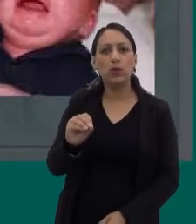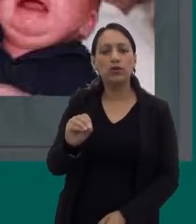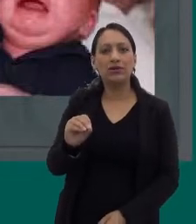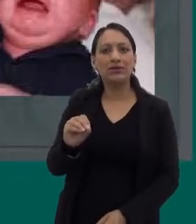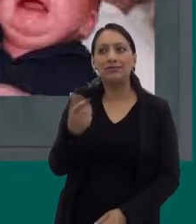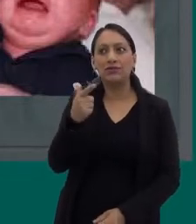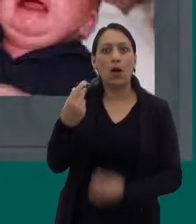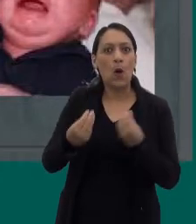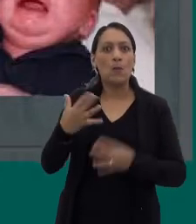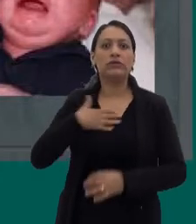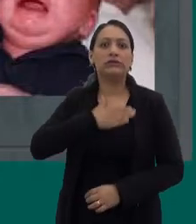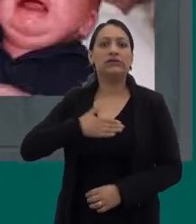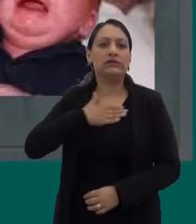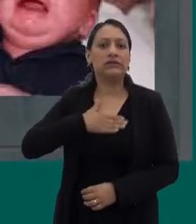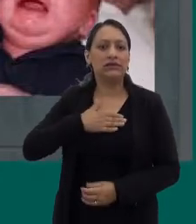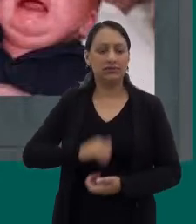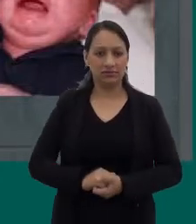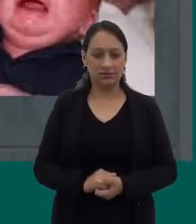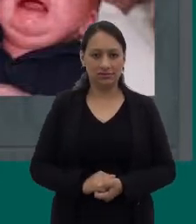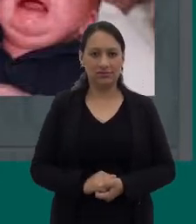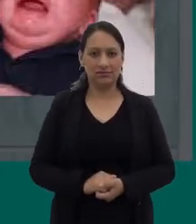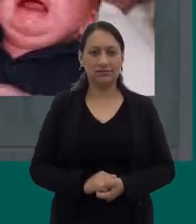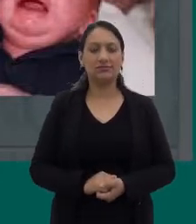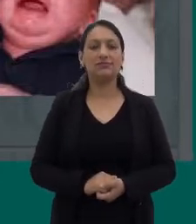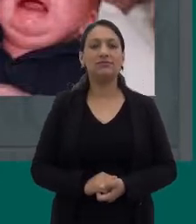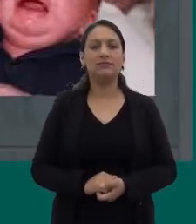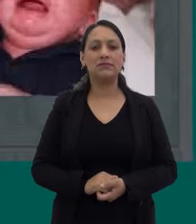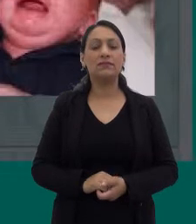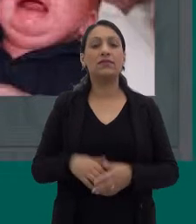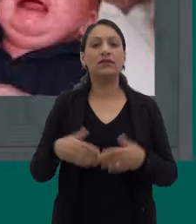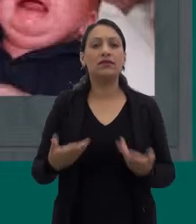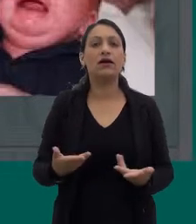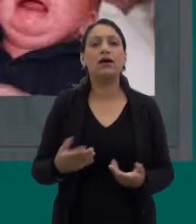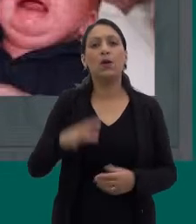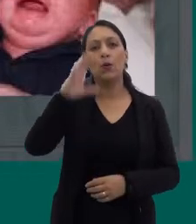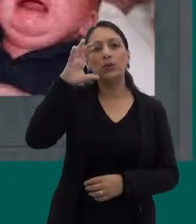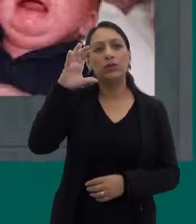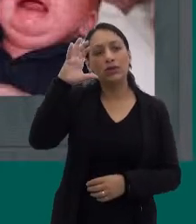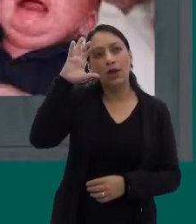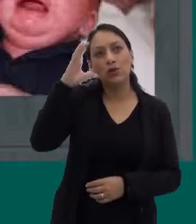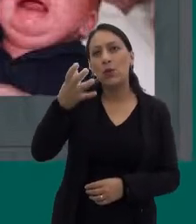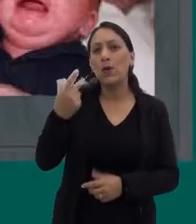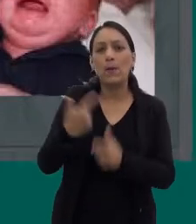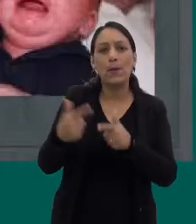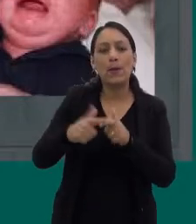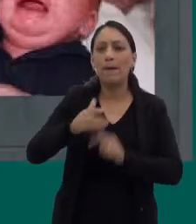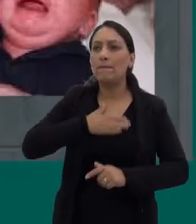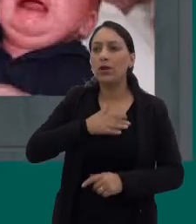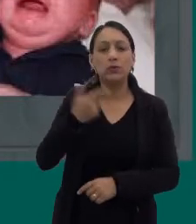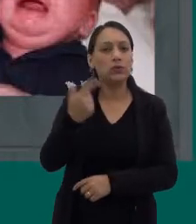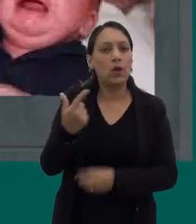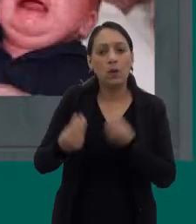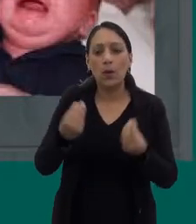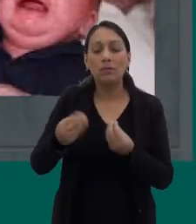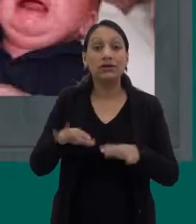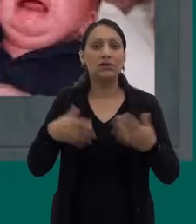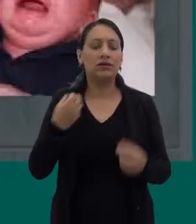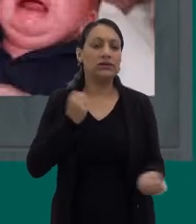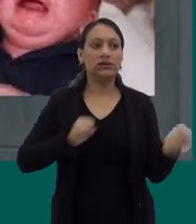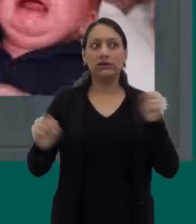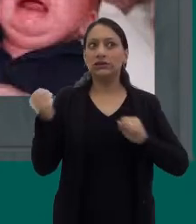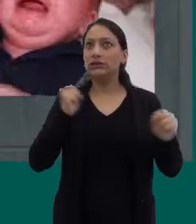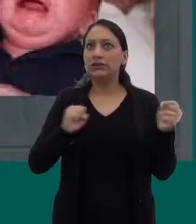sanado, né? Então, eu não vou conseguir resolver o meu problema e o desespero é